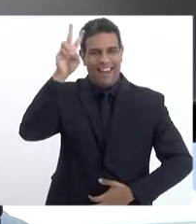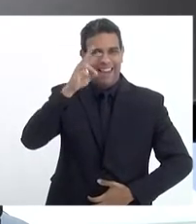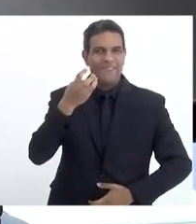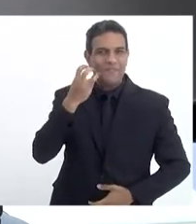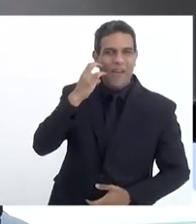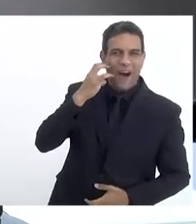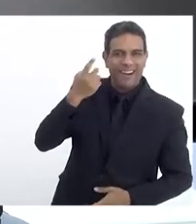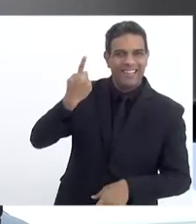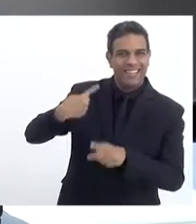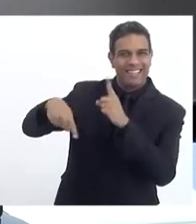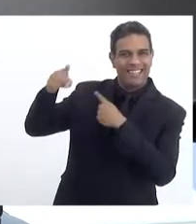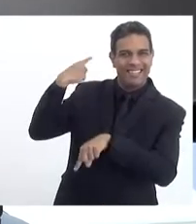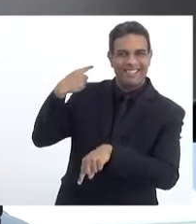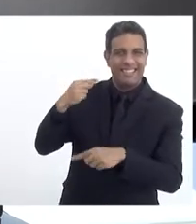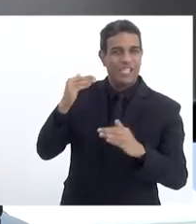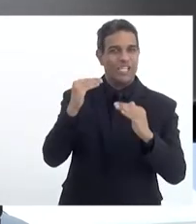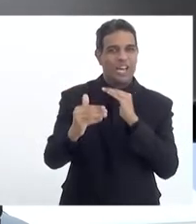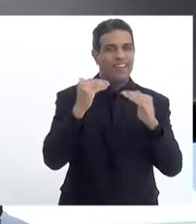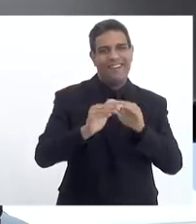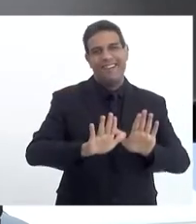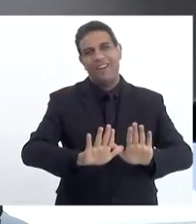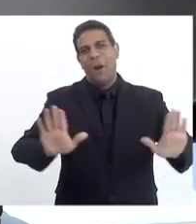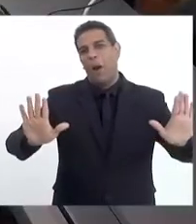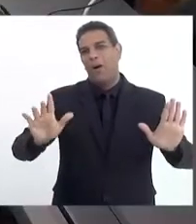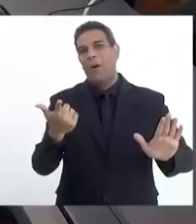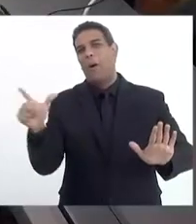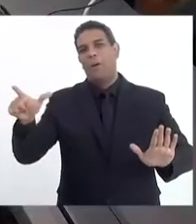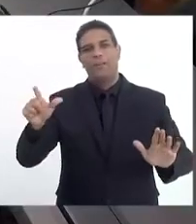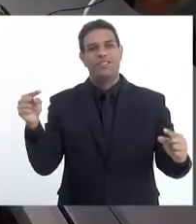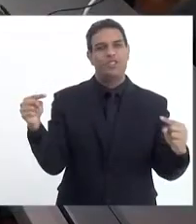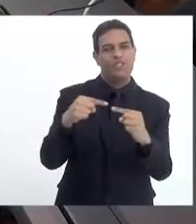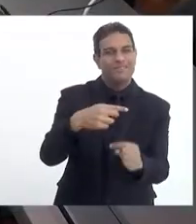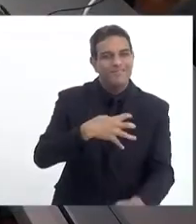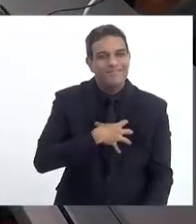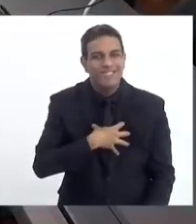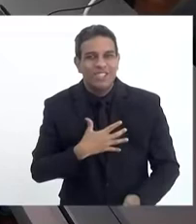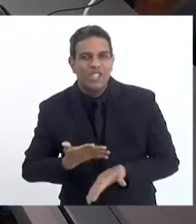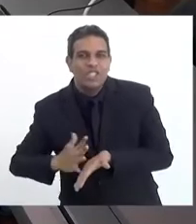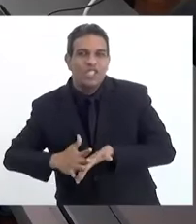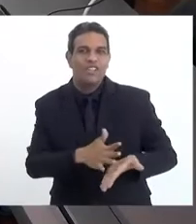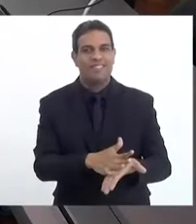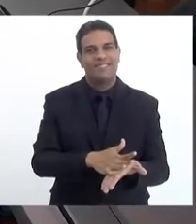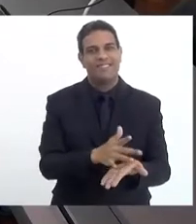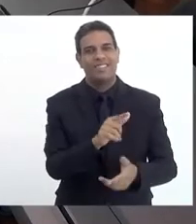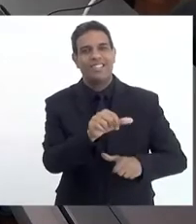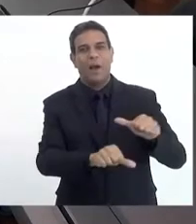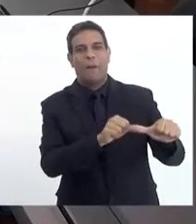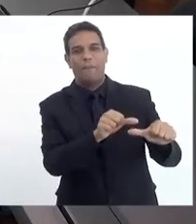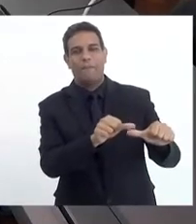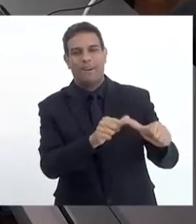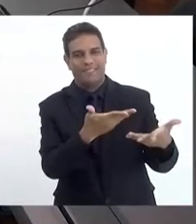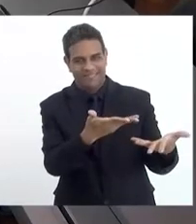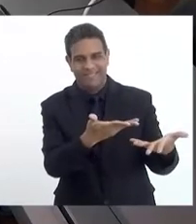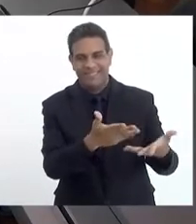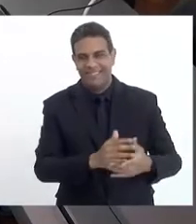me lembro bem. Essa gravata não tem nada a ver com a Mangueira, né? Não tem, mas foi só um voto detalhe. Com o relator, deputado Luiz Paulo, né?